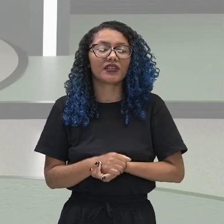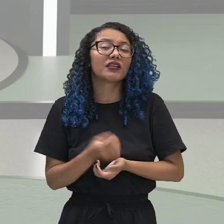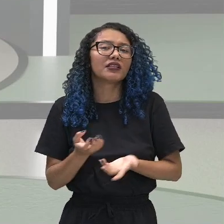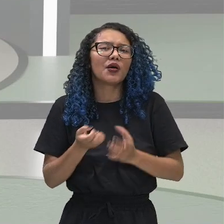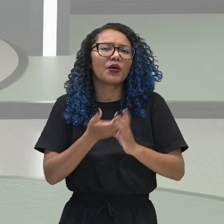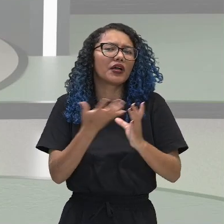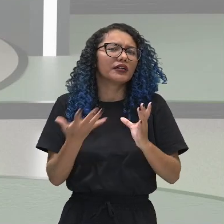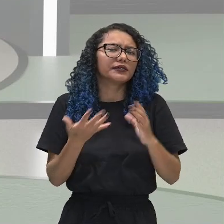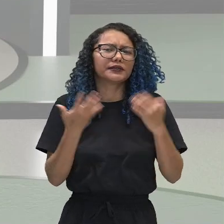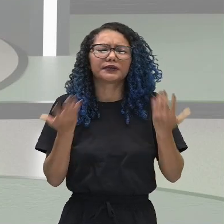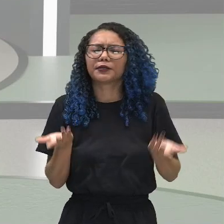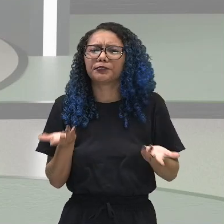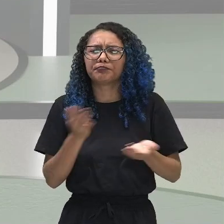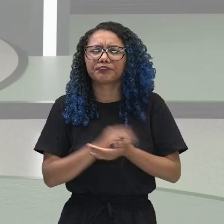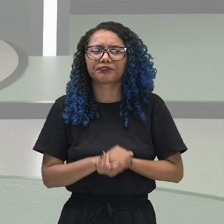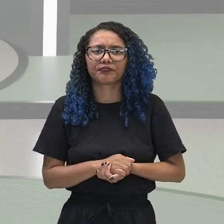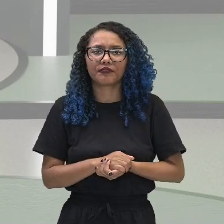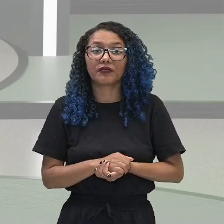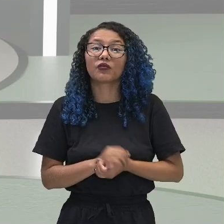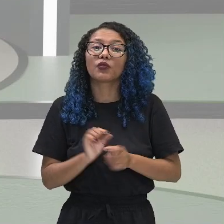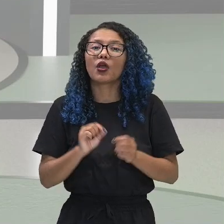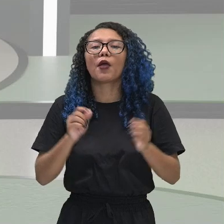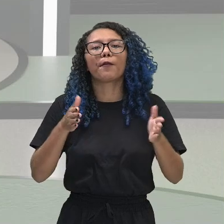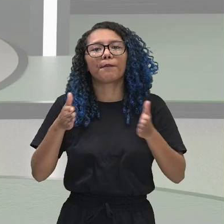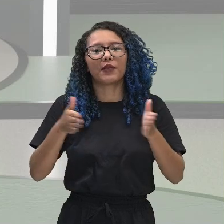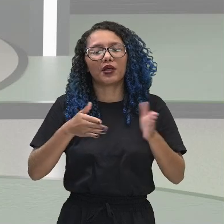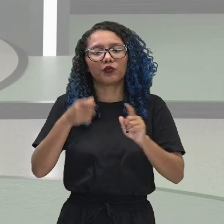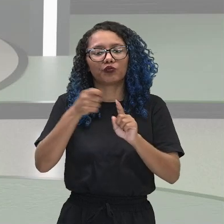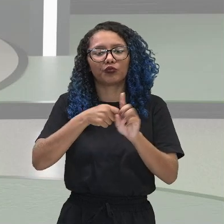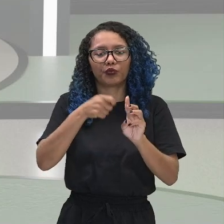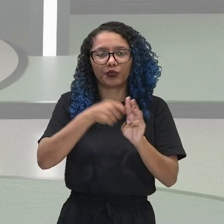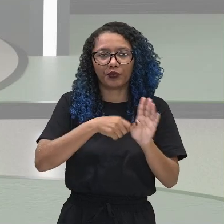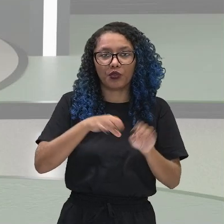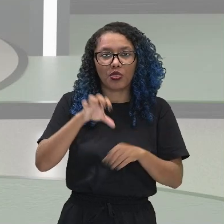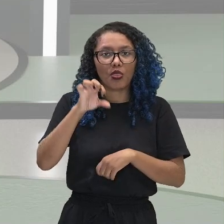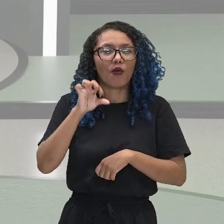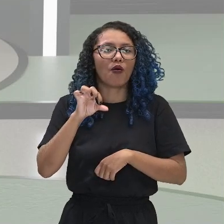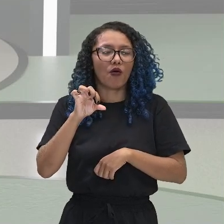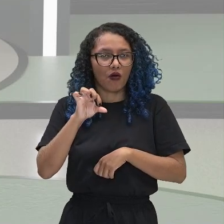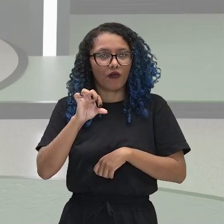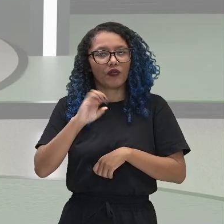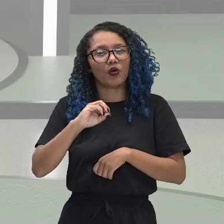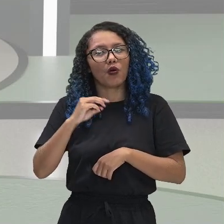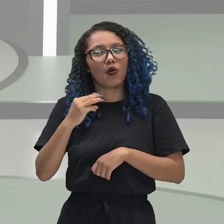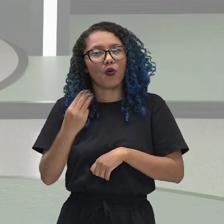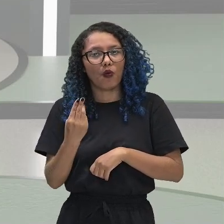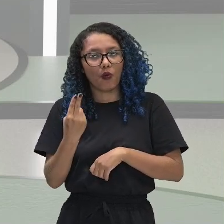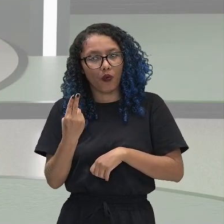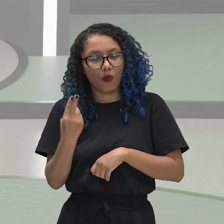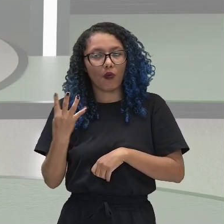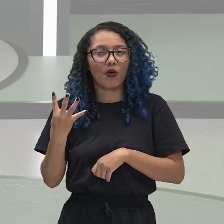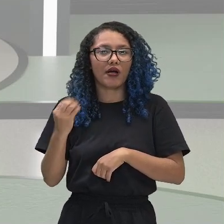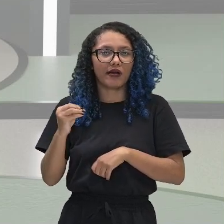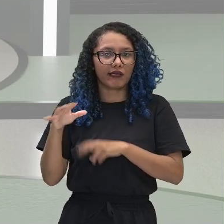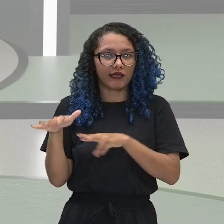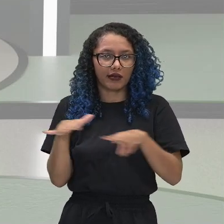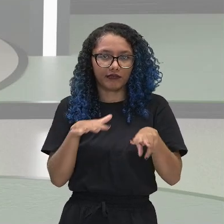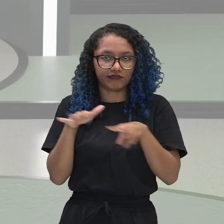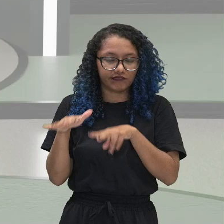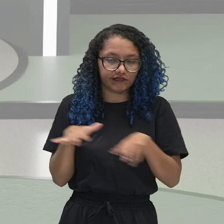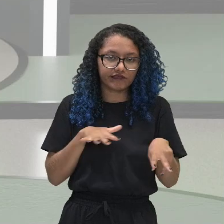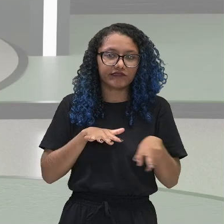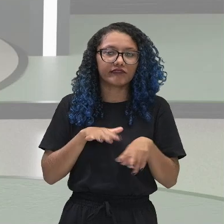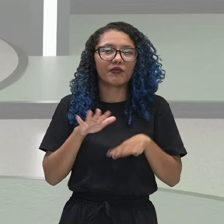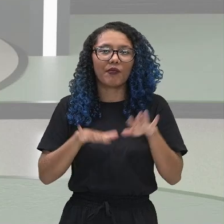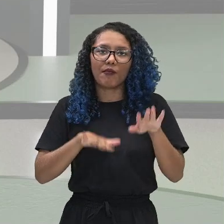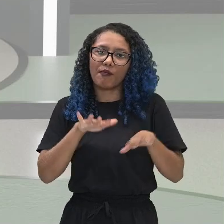caracterizada pelo aproximadamente um período de 9 meses, ou 40 semanas, isso aí é uma contagem aproximada. A